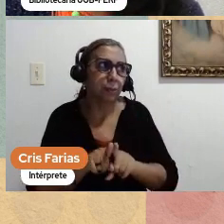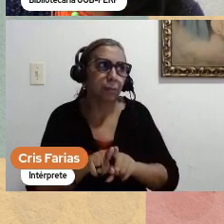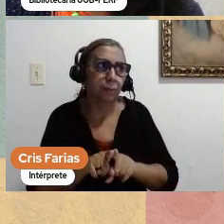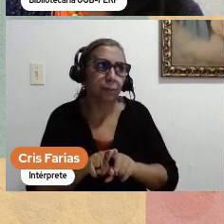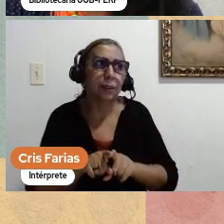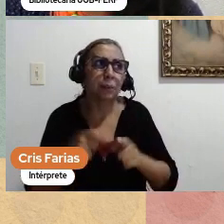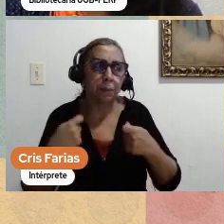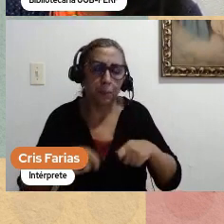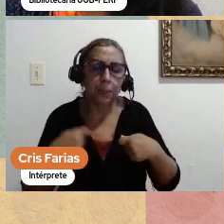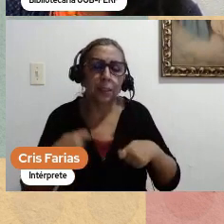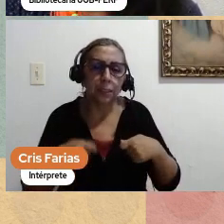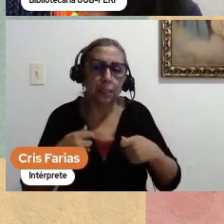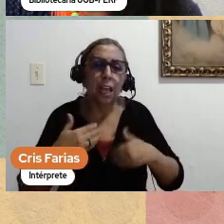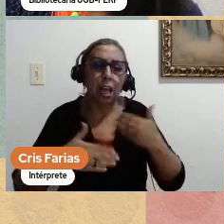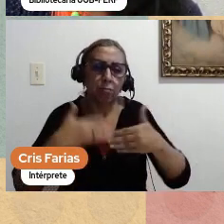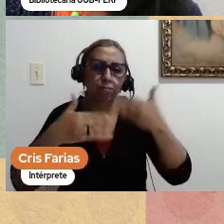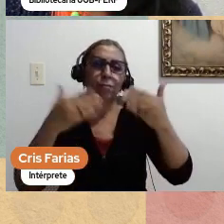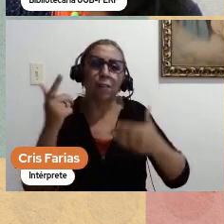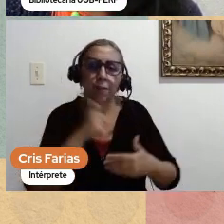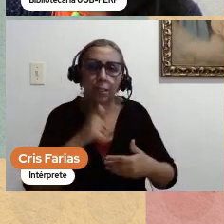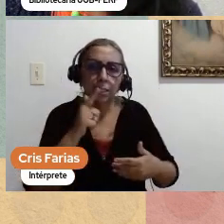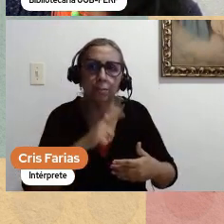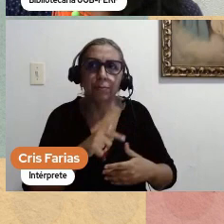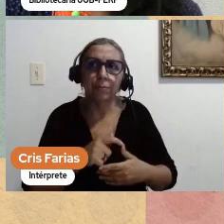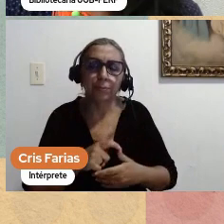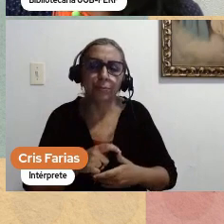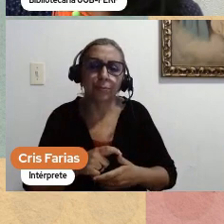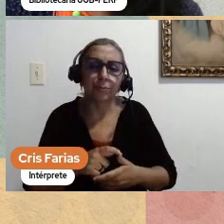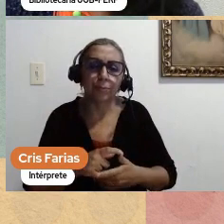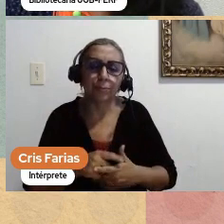que precisa avançar do que ficarmos